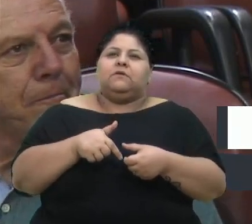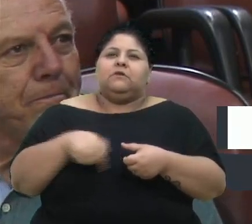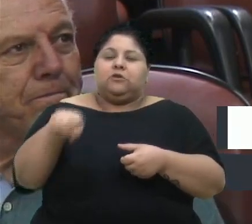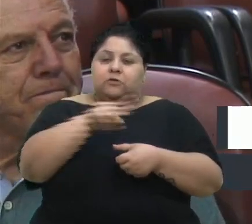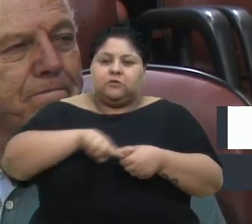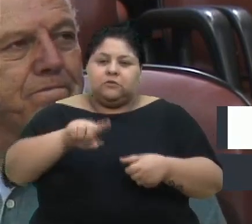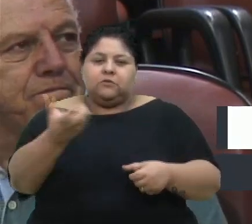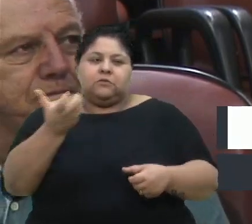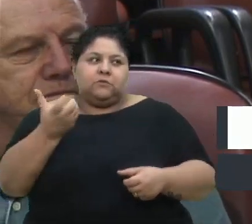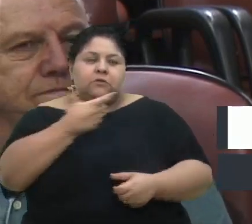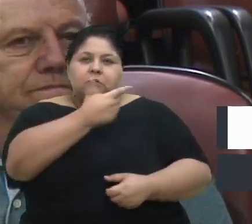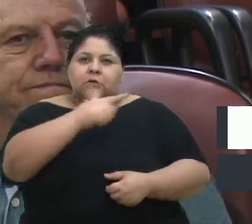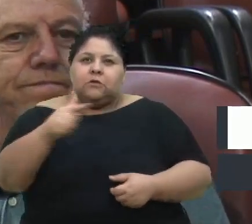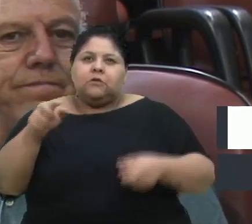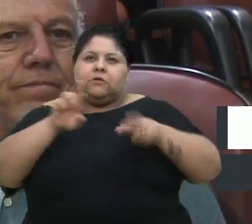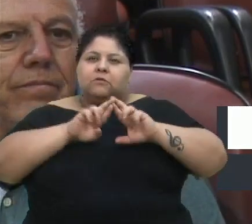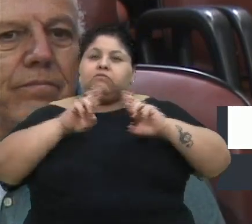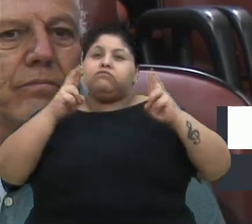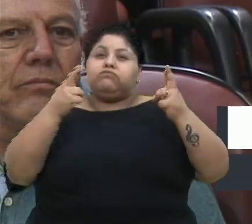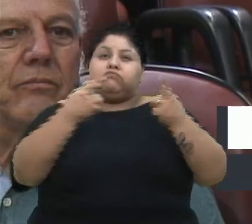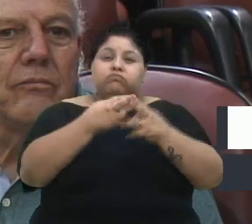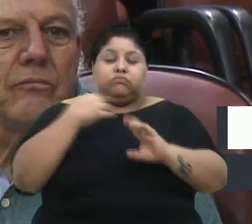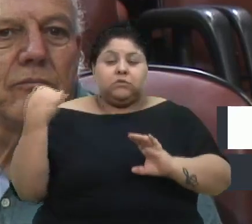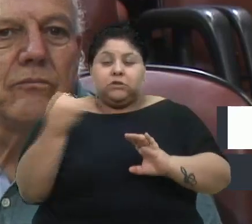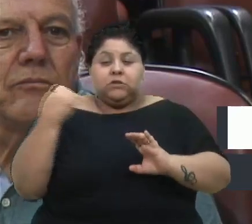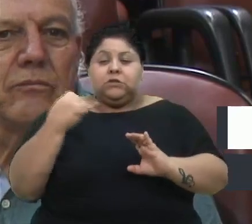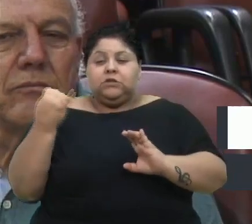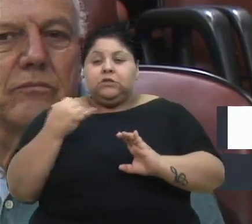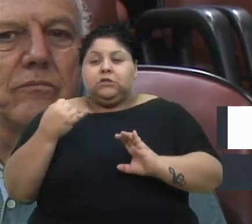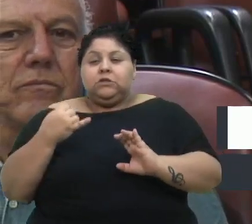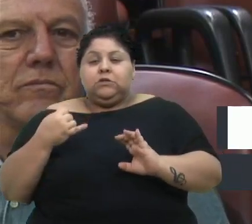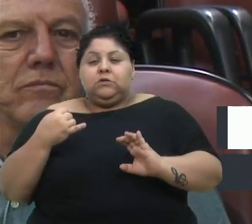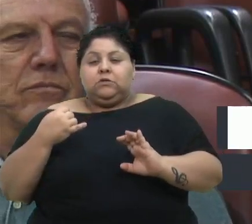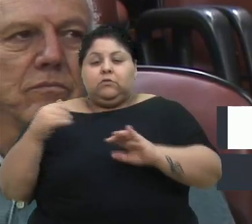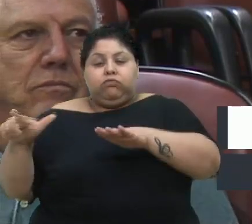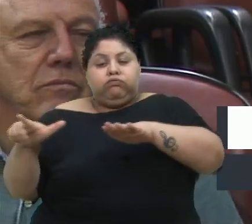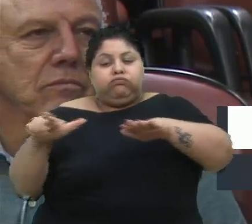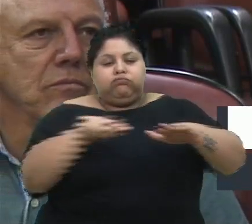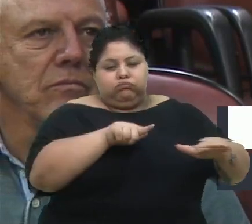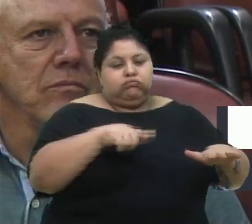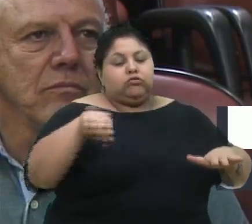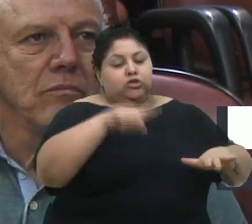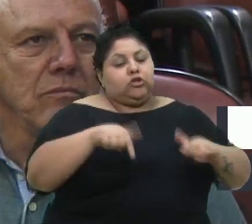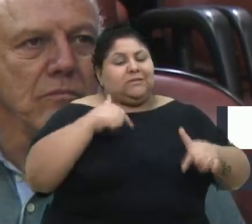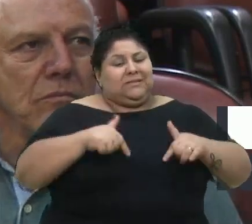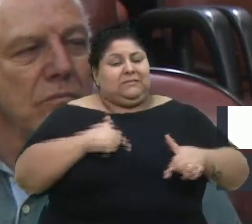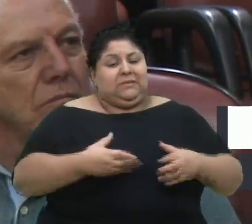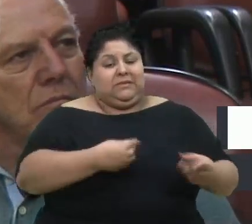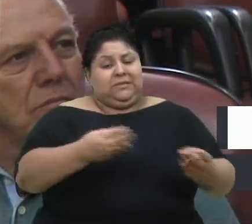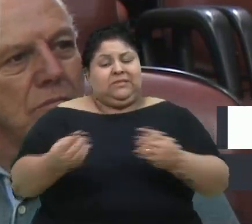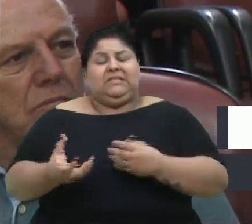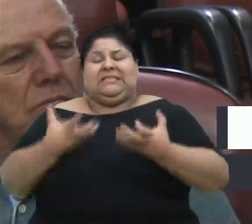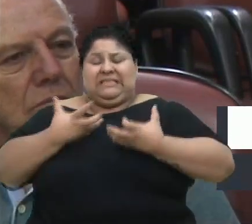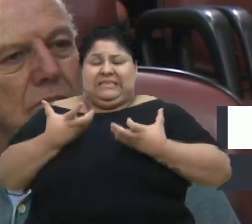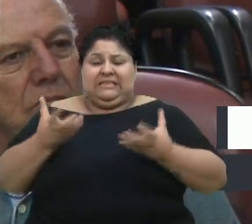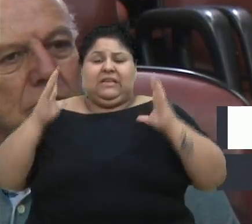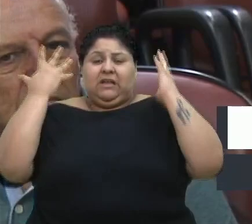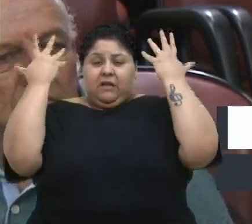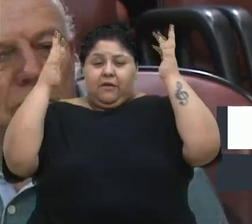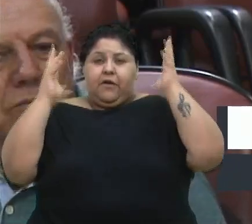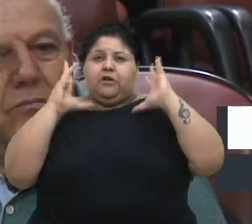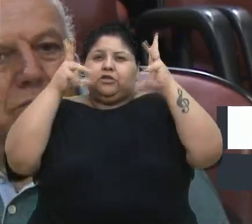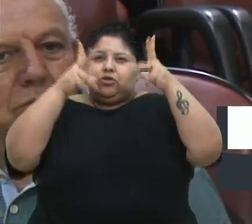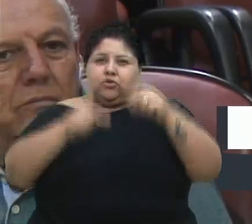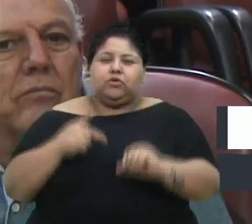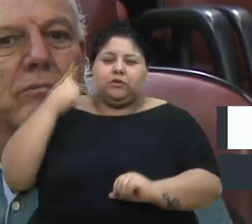teremos outras reuniões extraordinárias ao longo da semana, então nós estamos trabalhando intensamente. Eu quero parabenizar todos os colegas